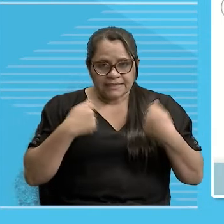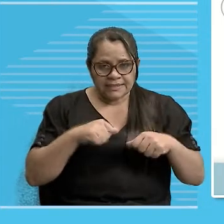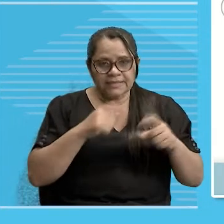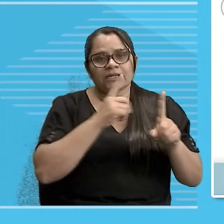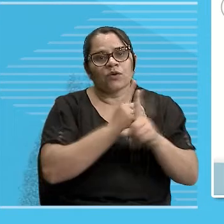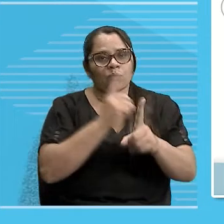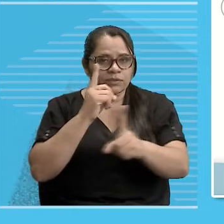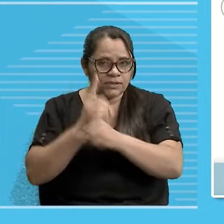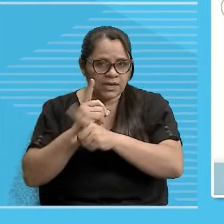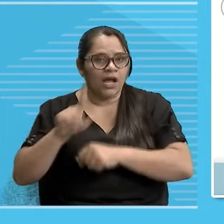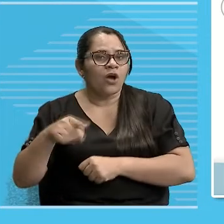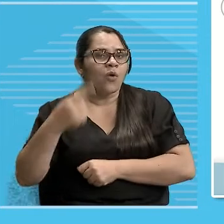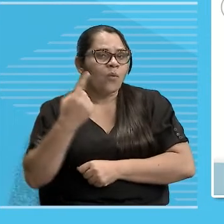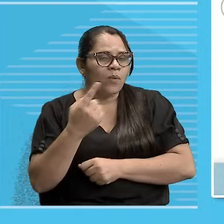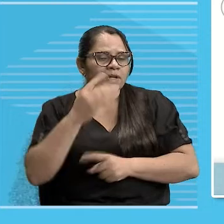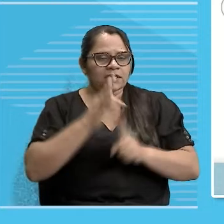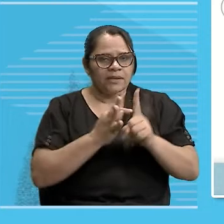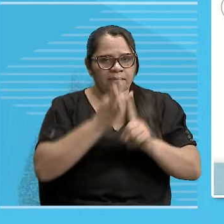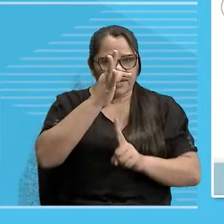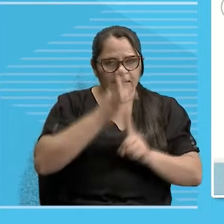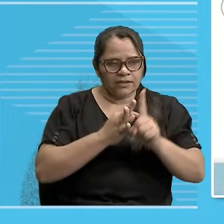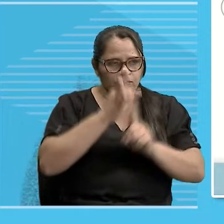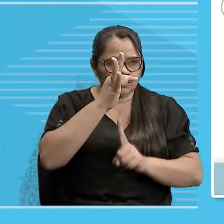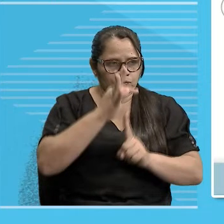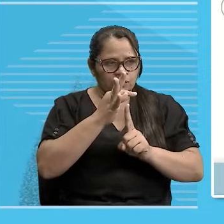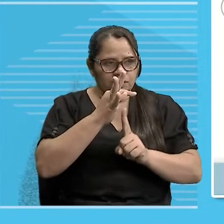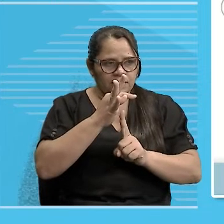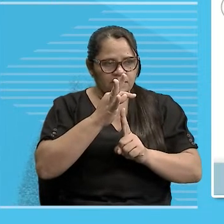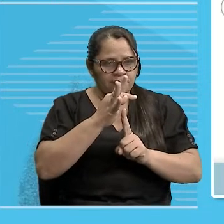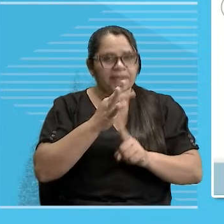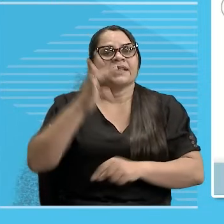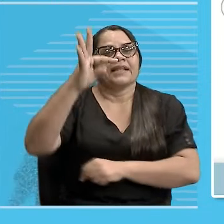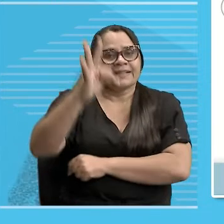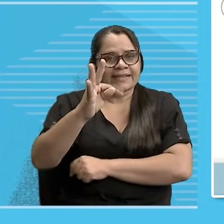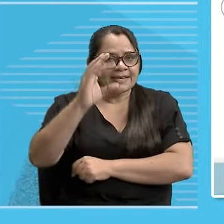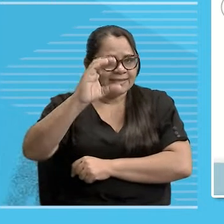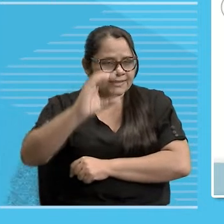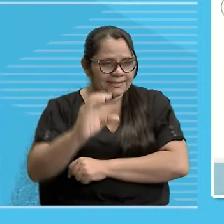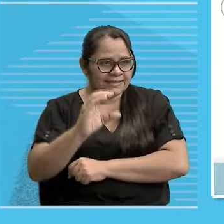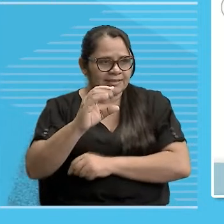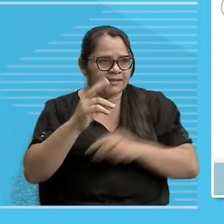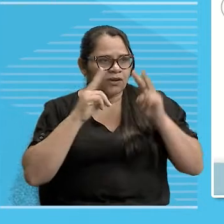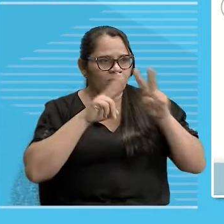temperatura que na escala Celsius